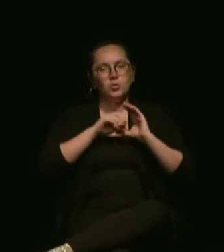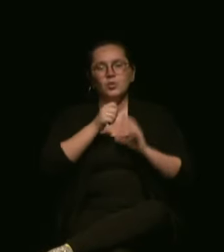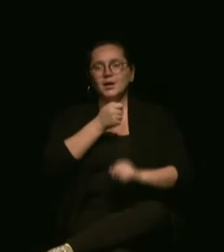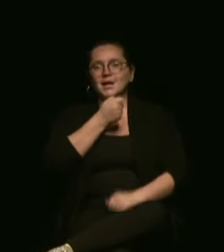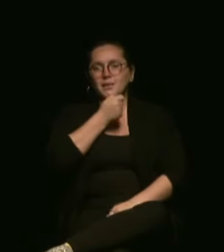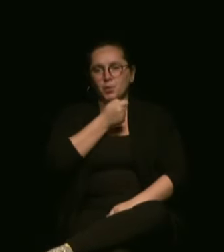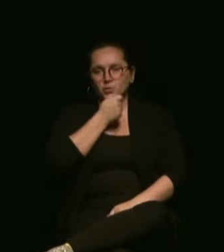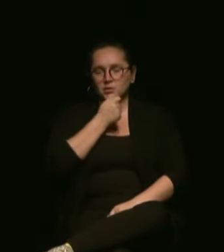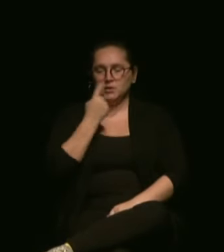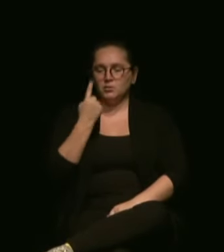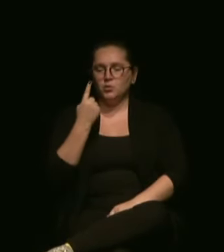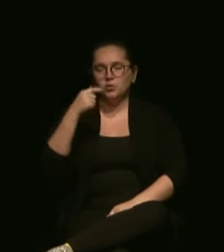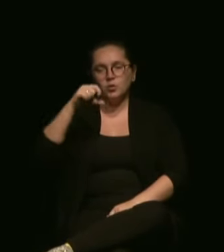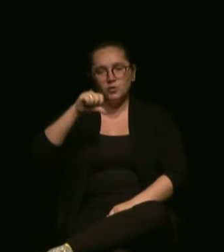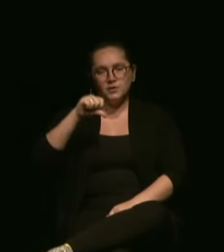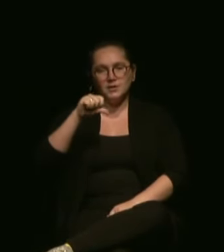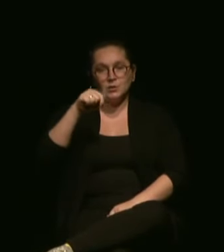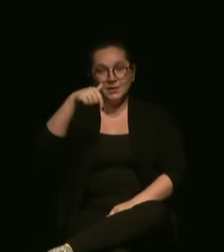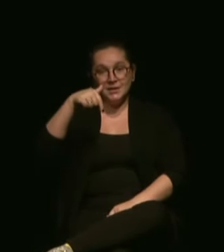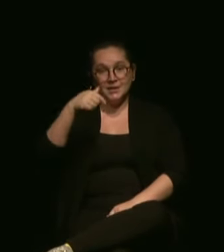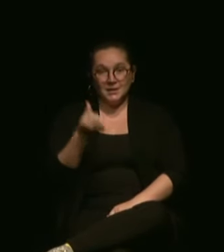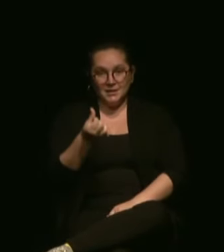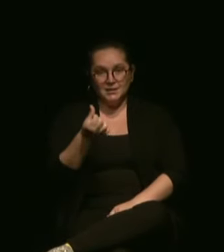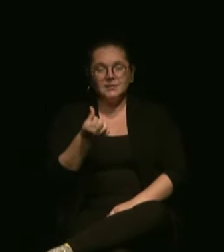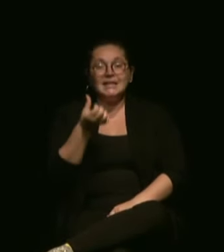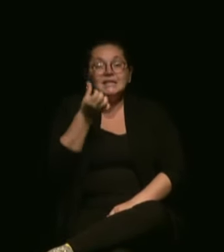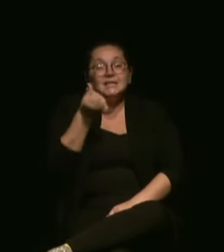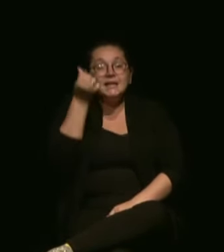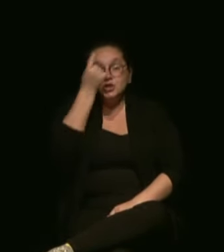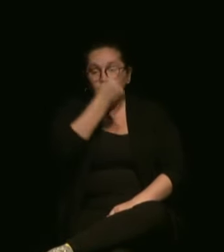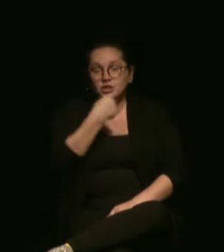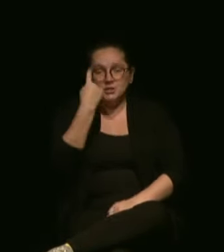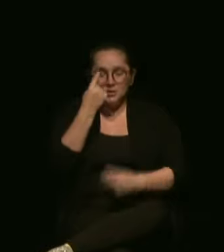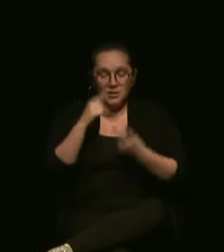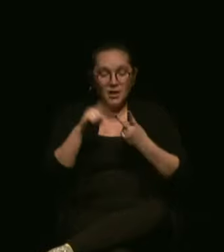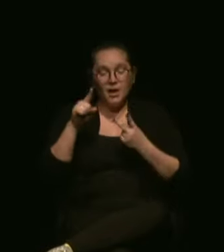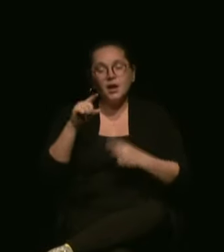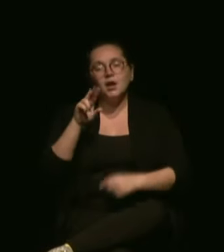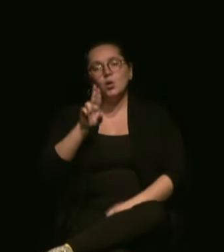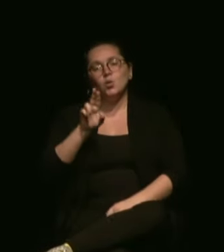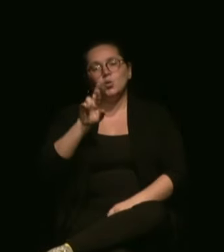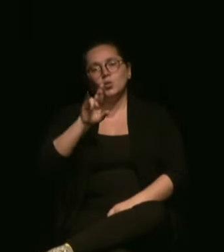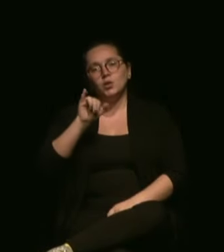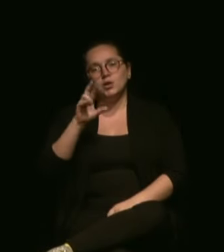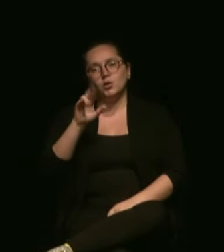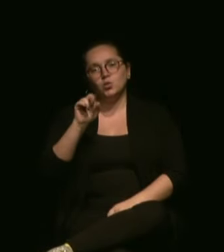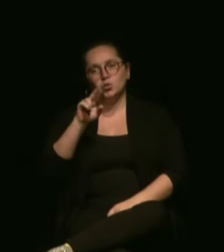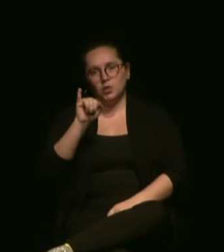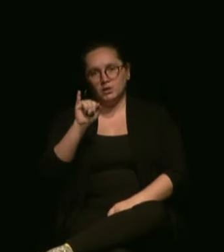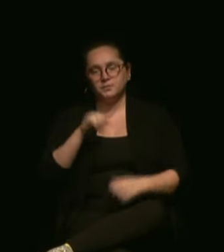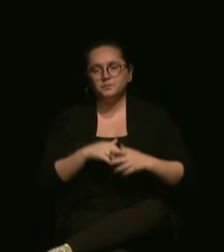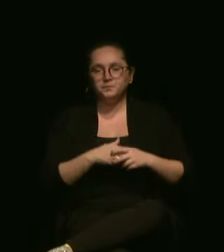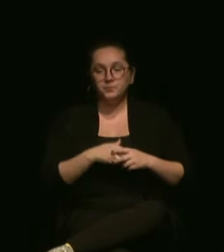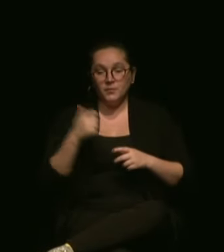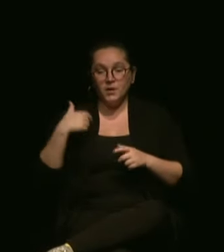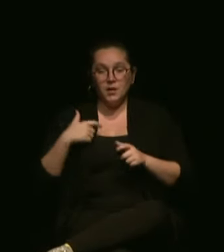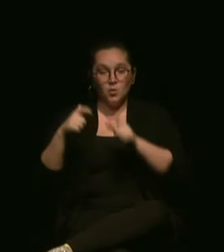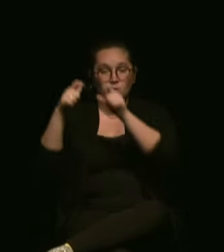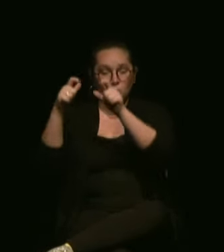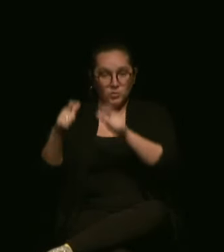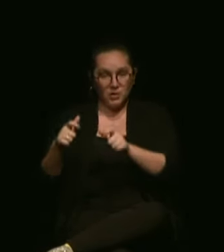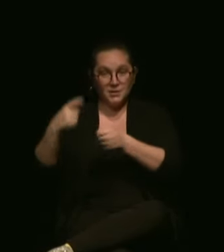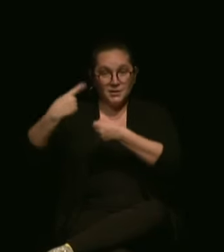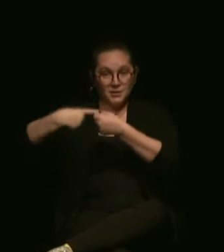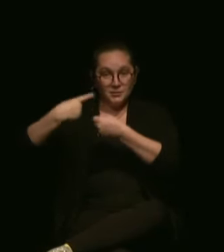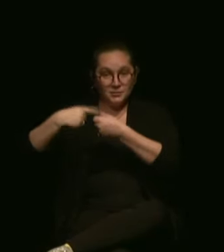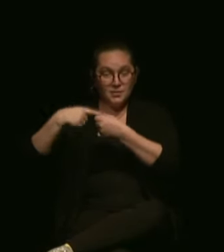em 1976, Seis Dias de Oricuri, que é um Globo Repórter bastante convencional. Oricuri é uma cidade no